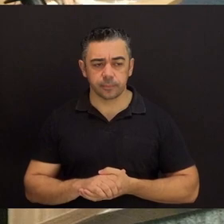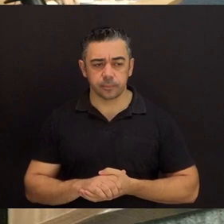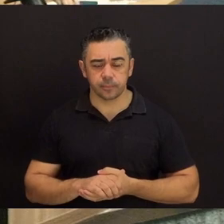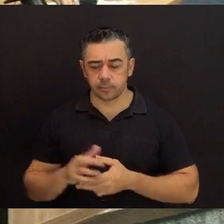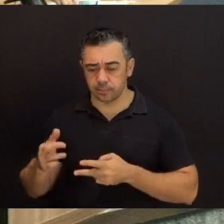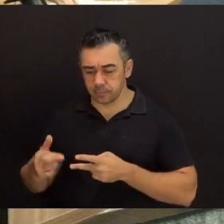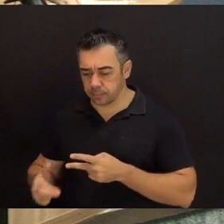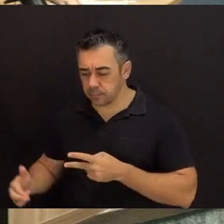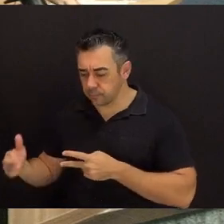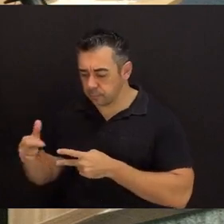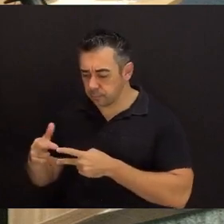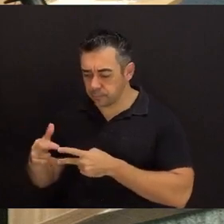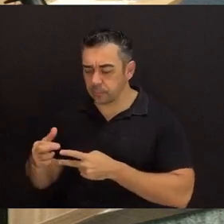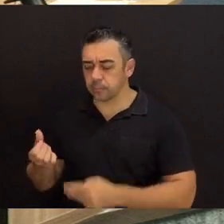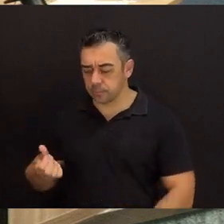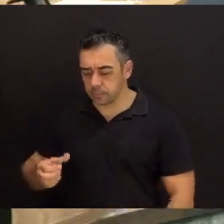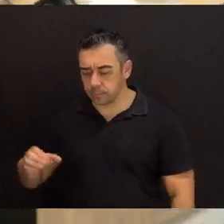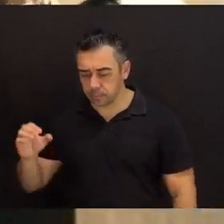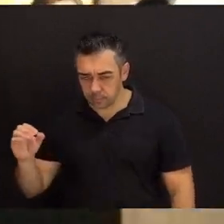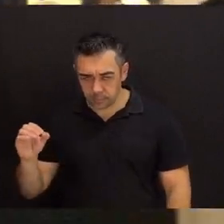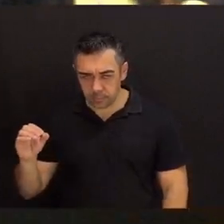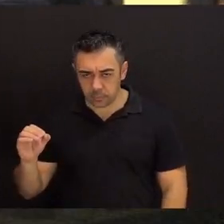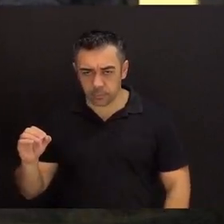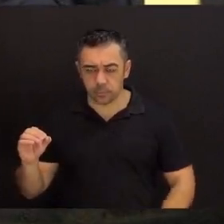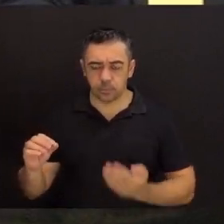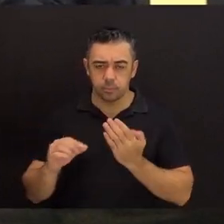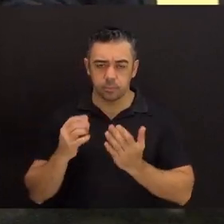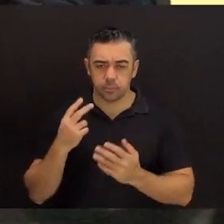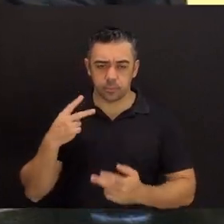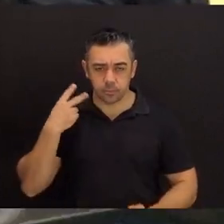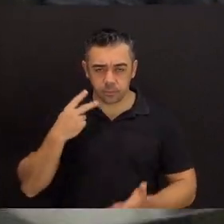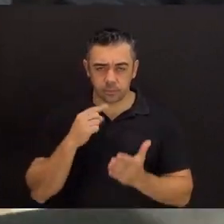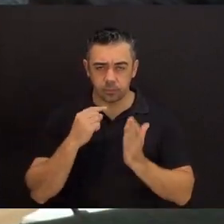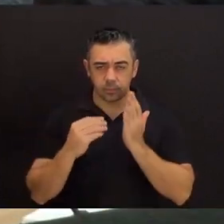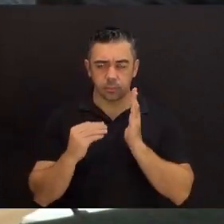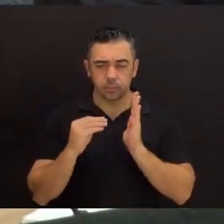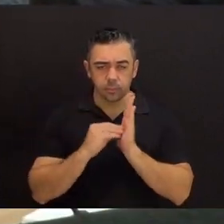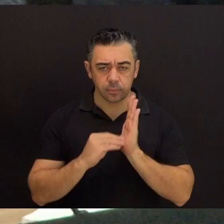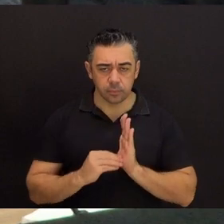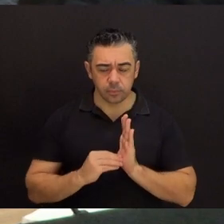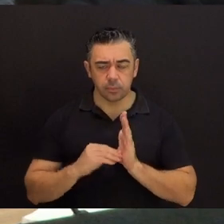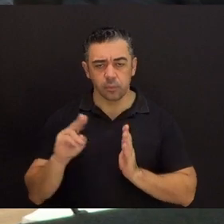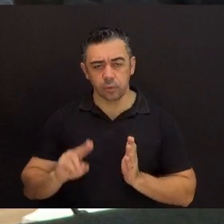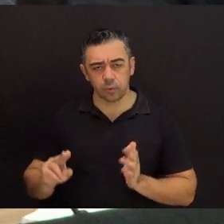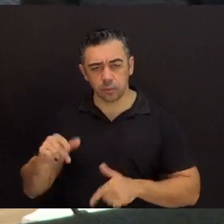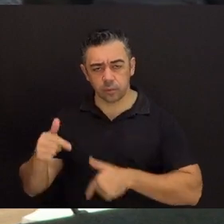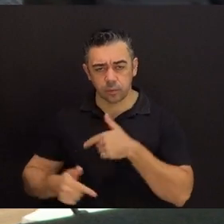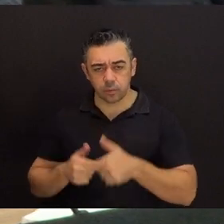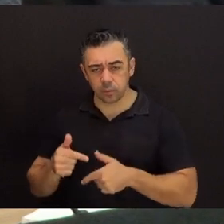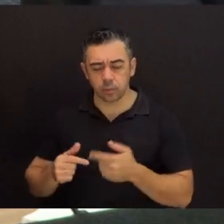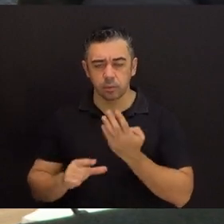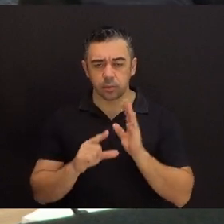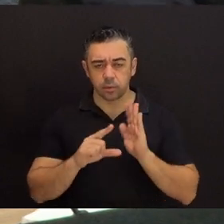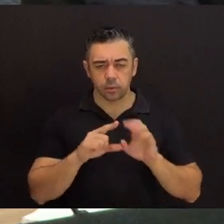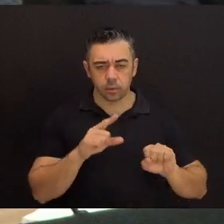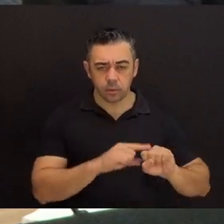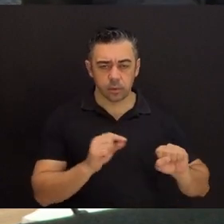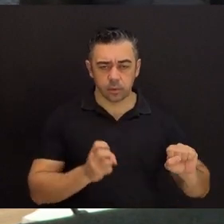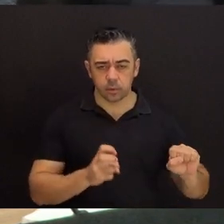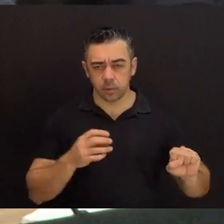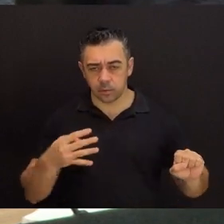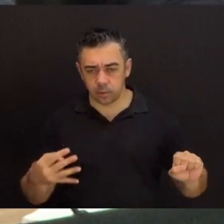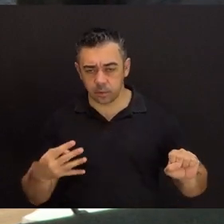requerimento número 60 dos vereadores subscritos no uso de suas atribuições de mentais de acordo com os artigos 54